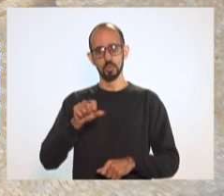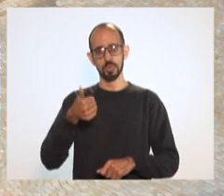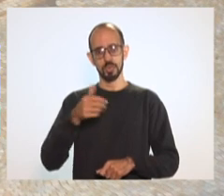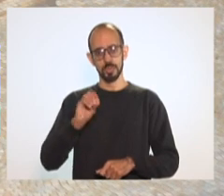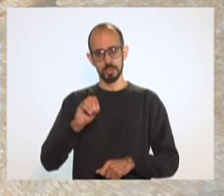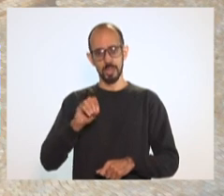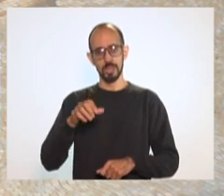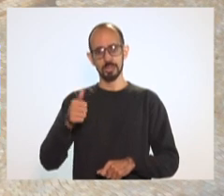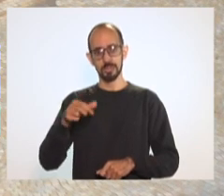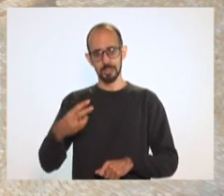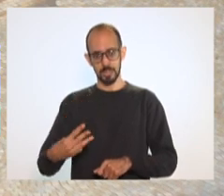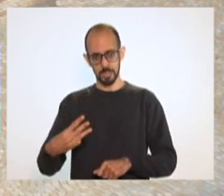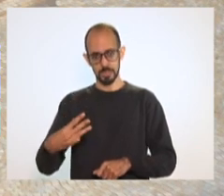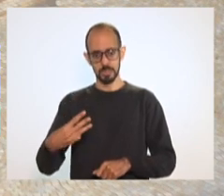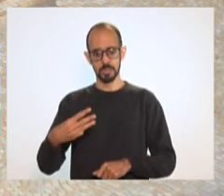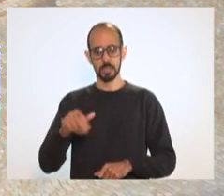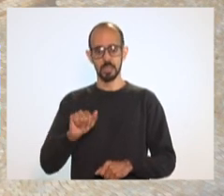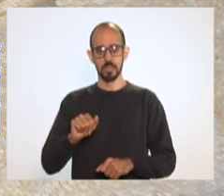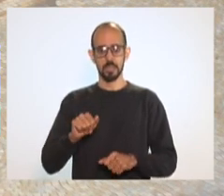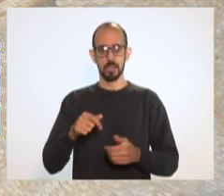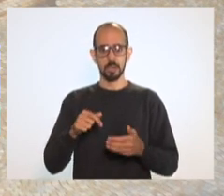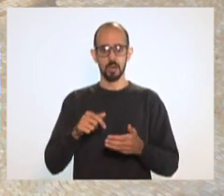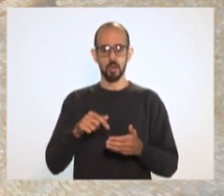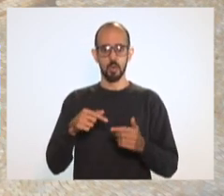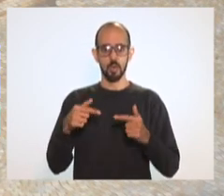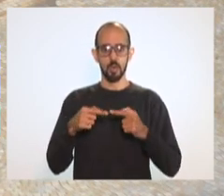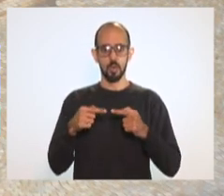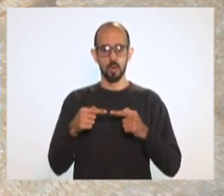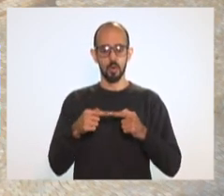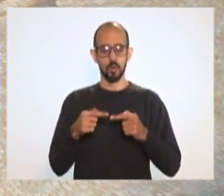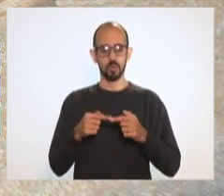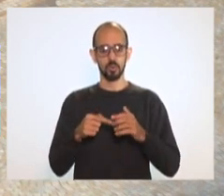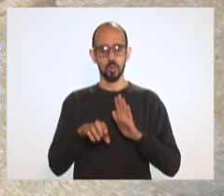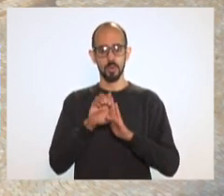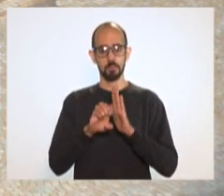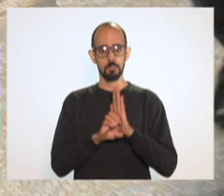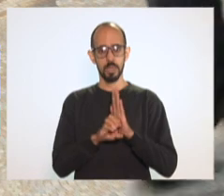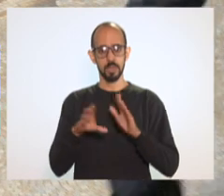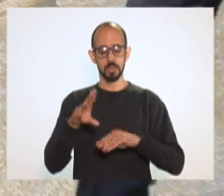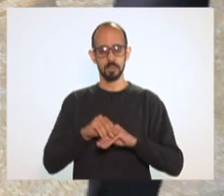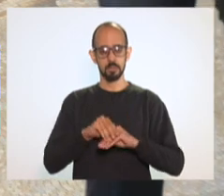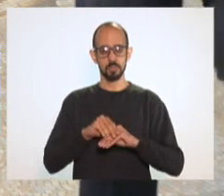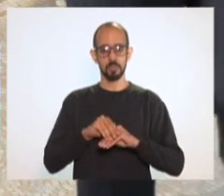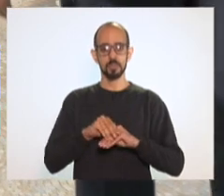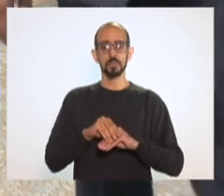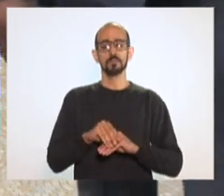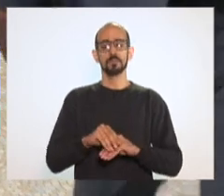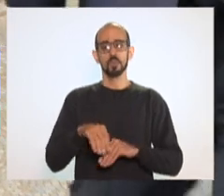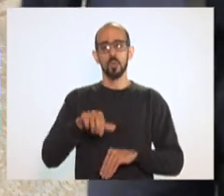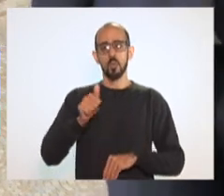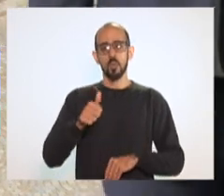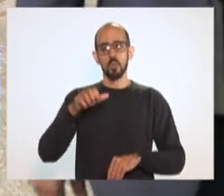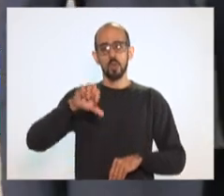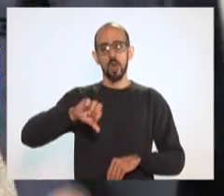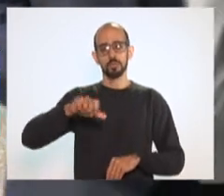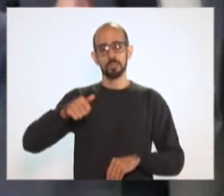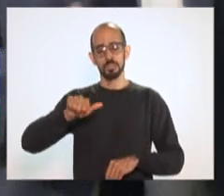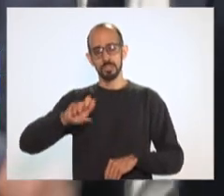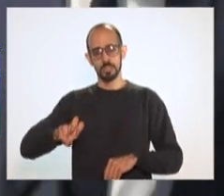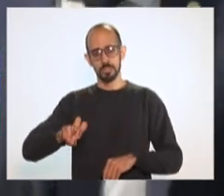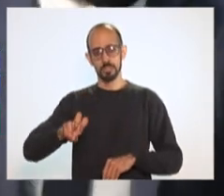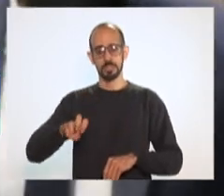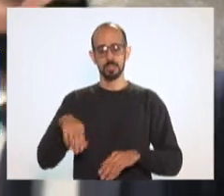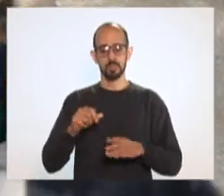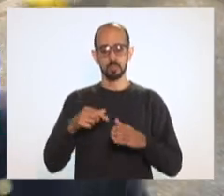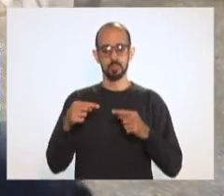e 13, favorável com subemenda aglutinativa às emendas 1, 9 e 15, favorável